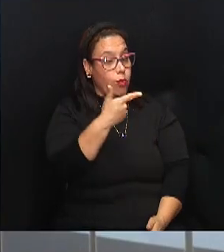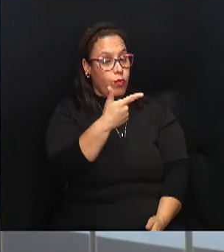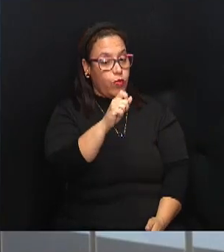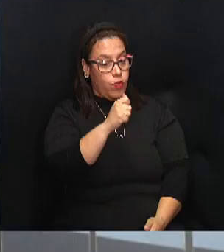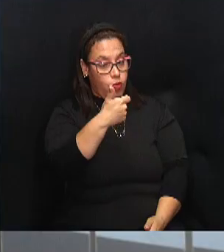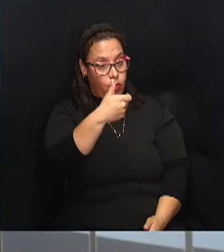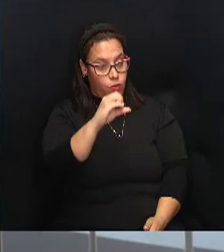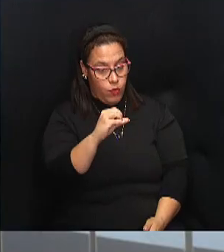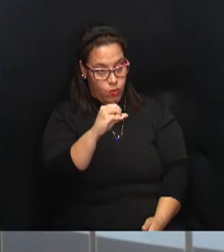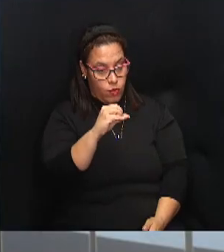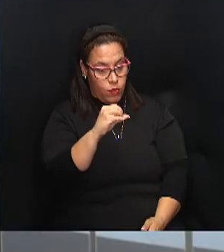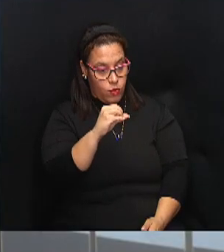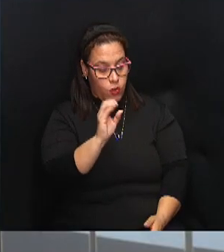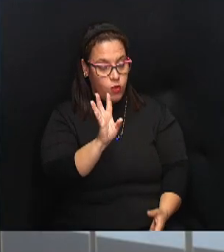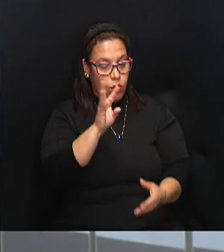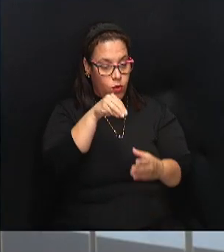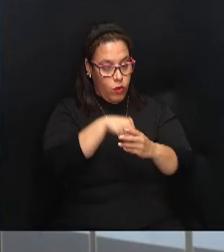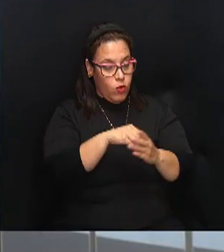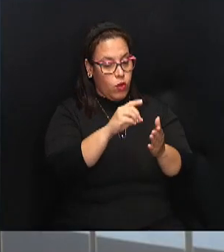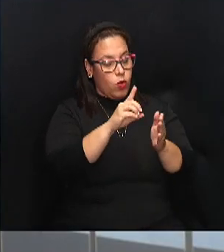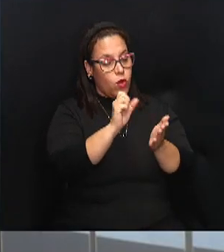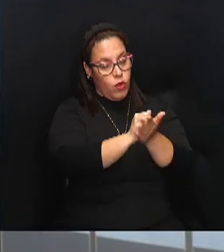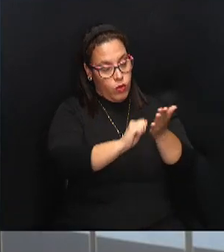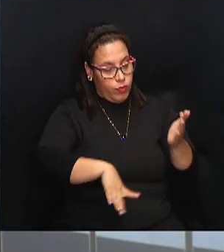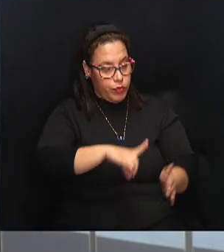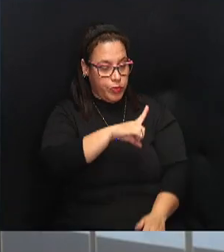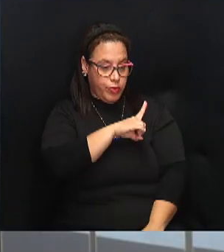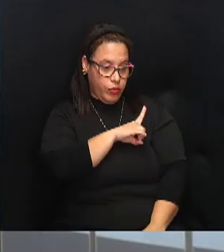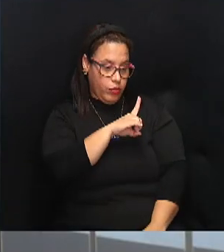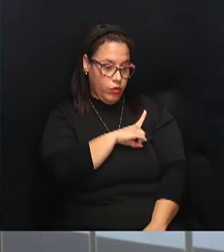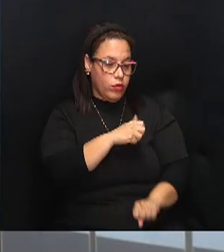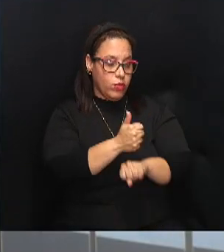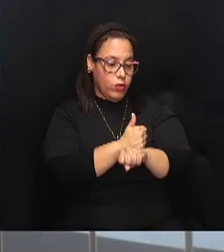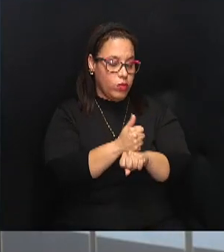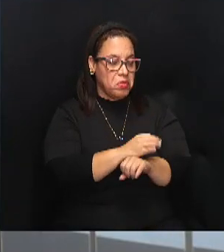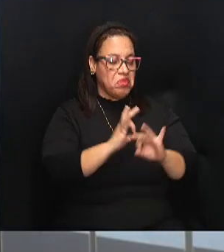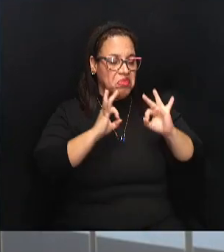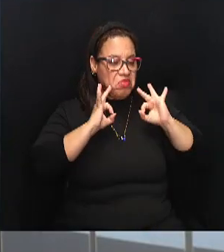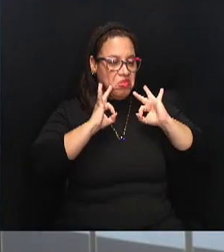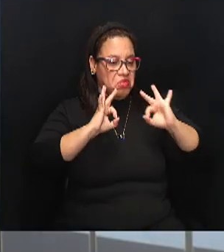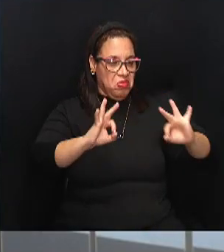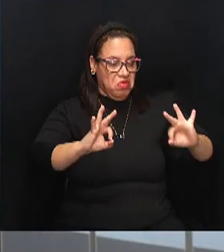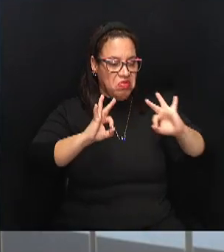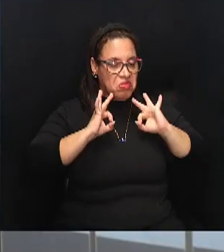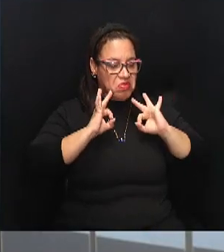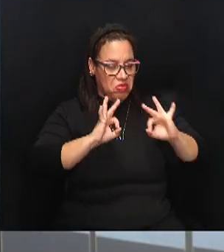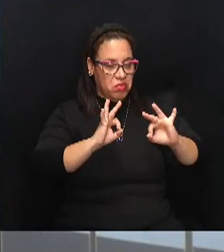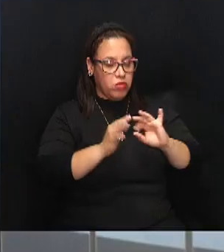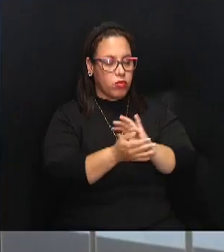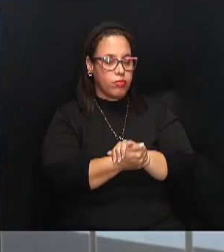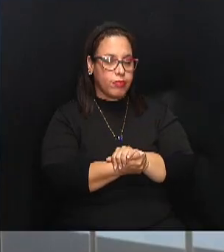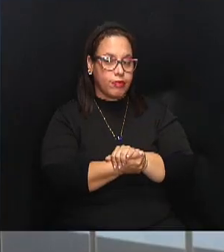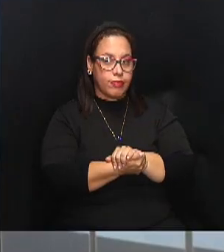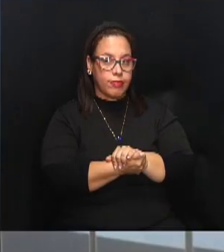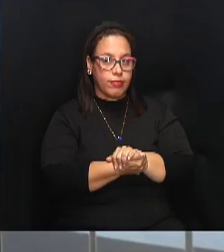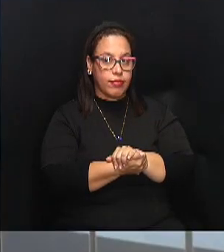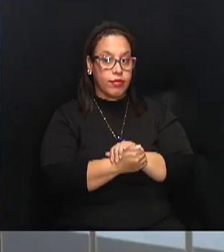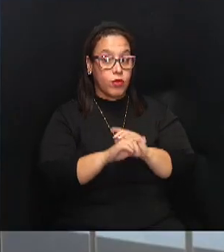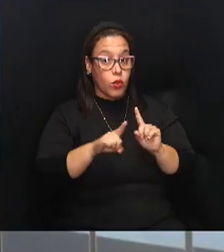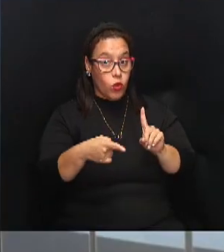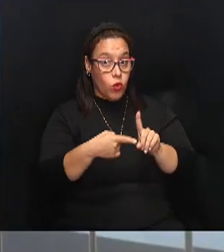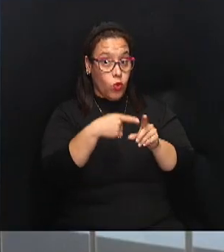2010, onde foi implantado a atividade delegada, resultados excelentes e com isso foi para o